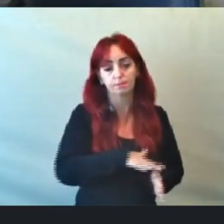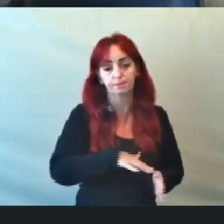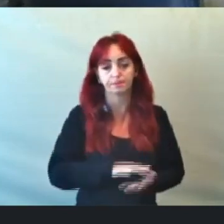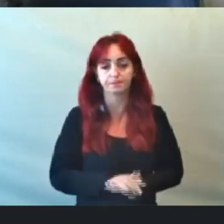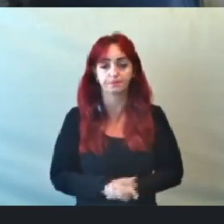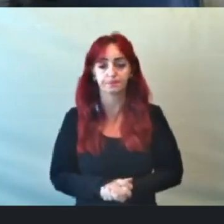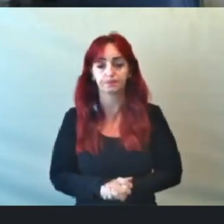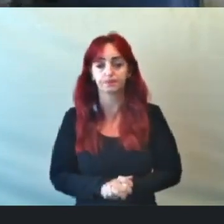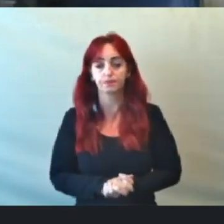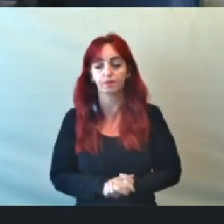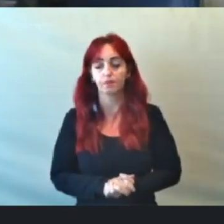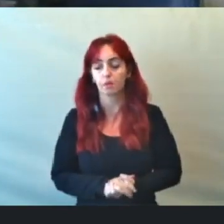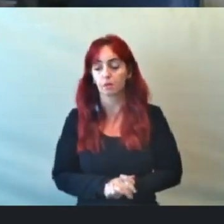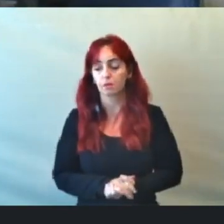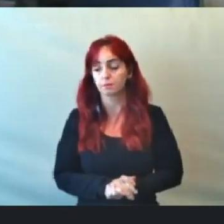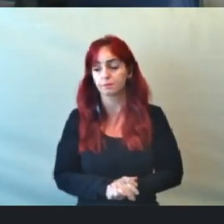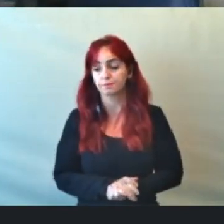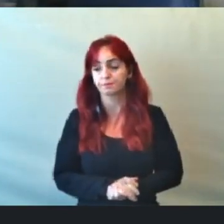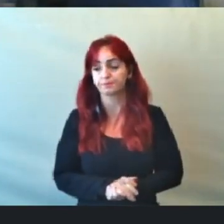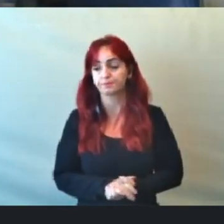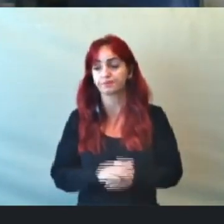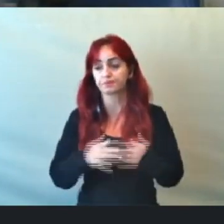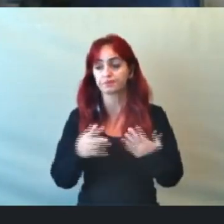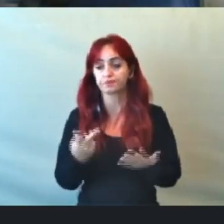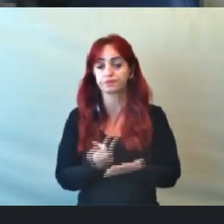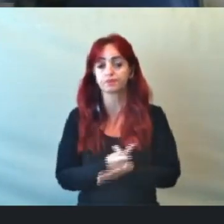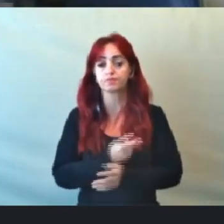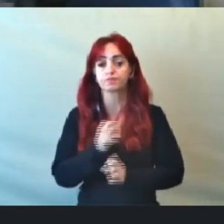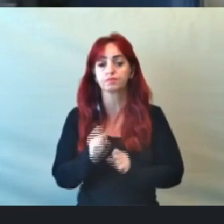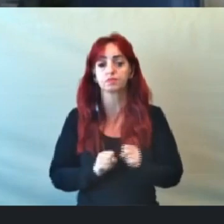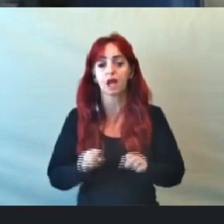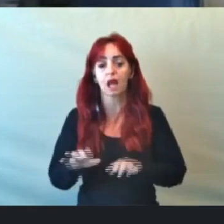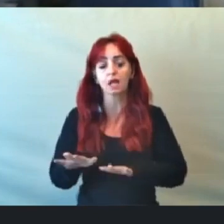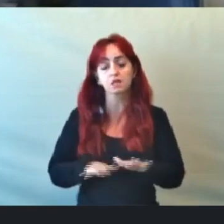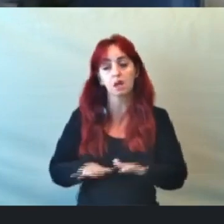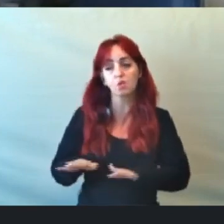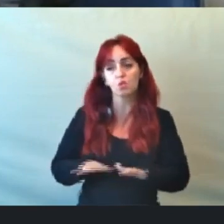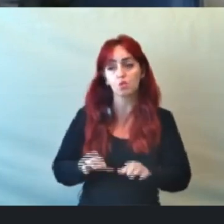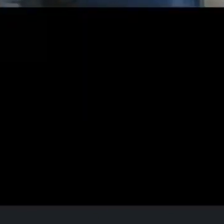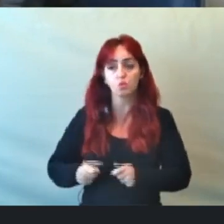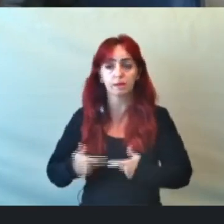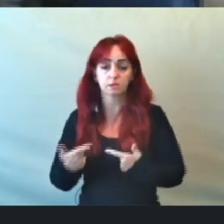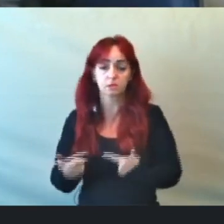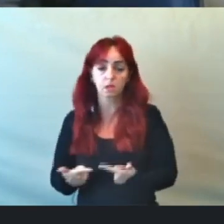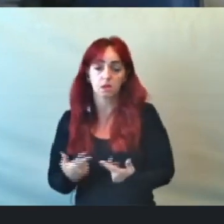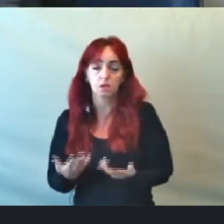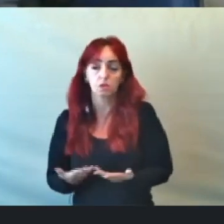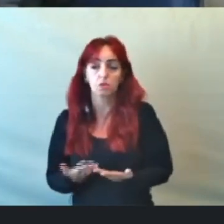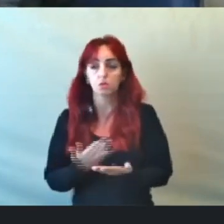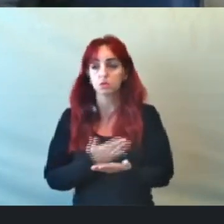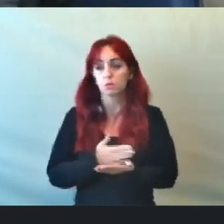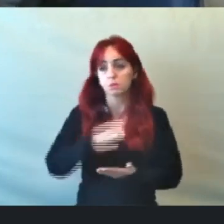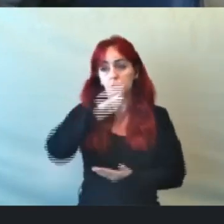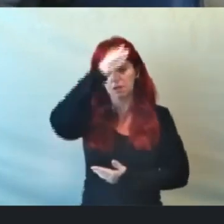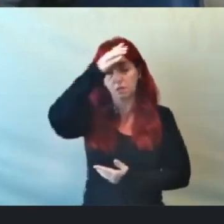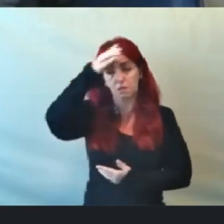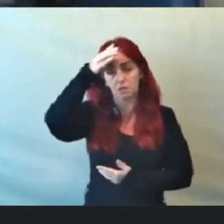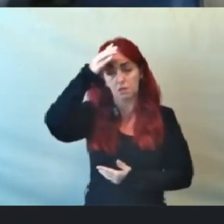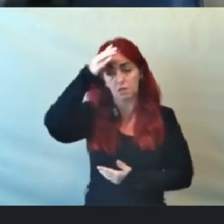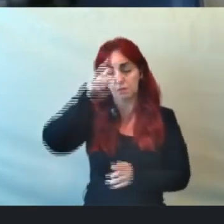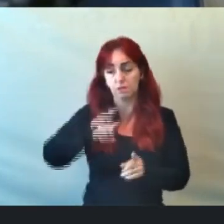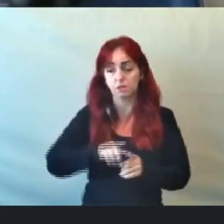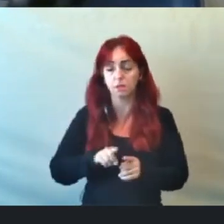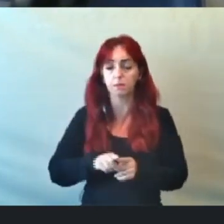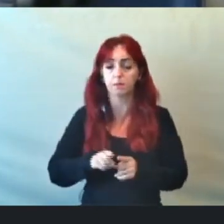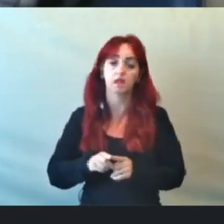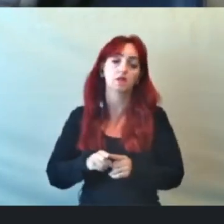aí há algumas ações, inclusive de iniciativa da Câmara Municipal de direcionar recursos para a implantação